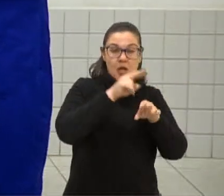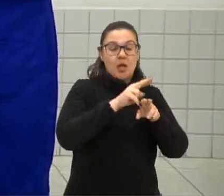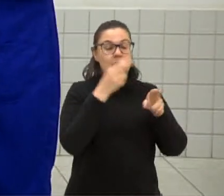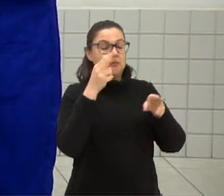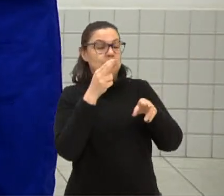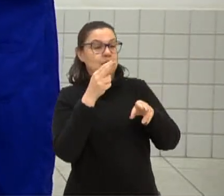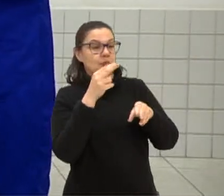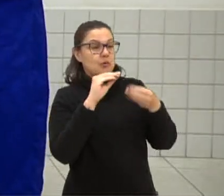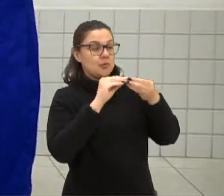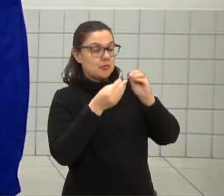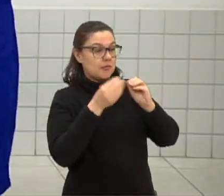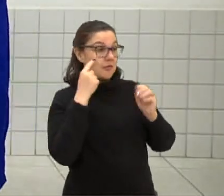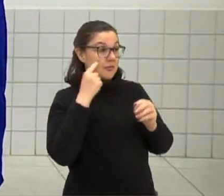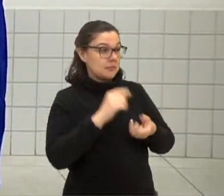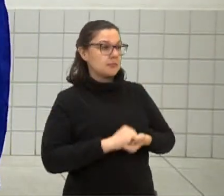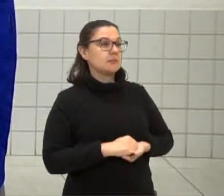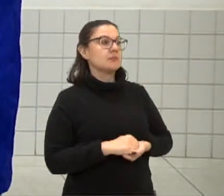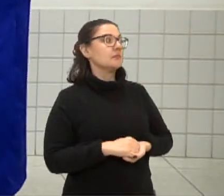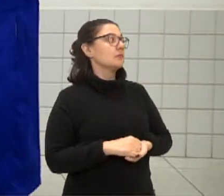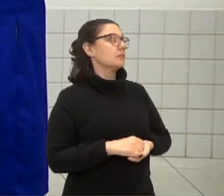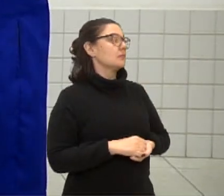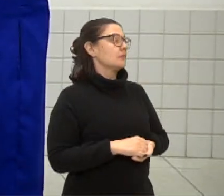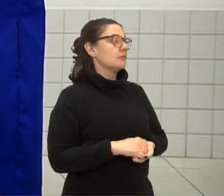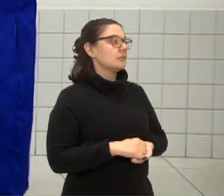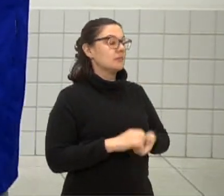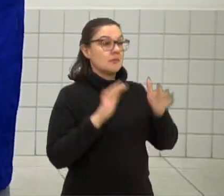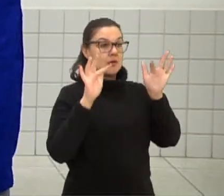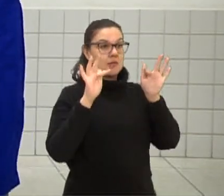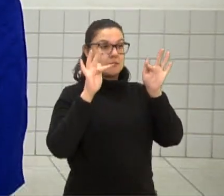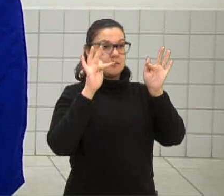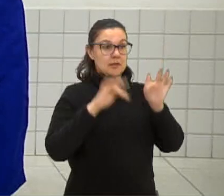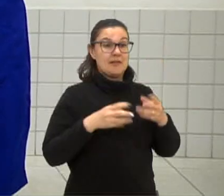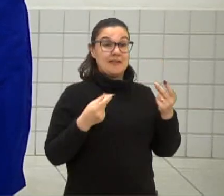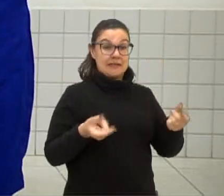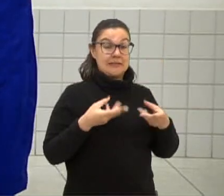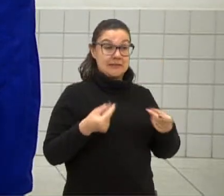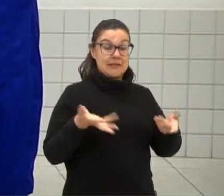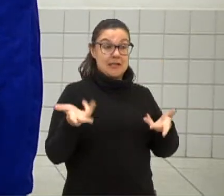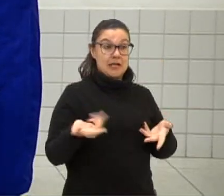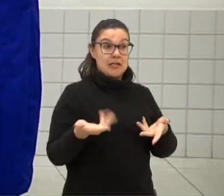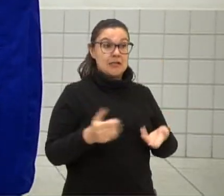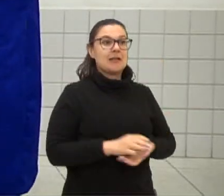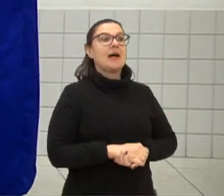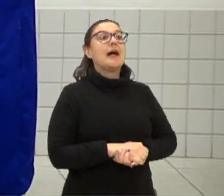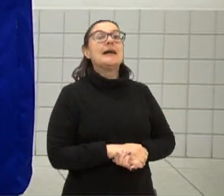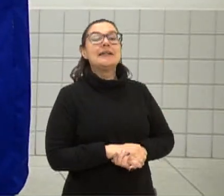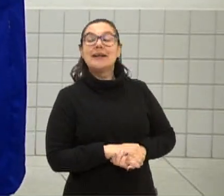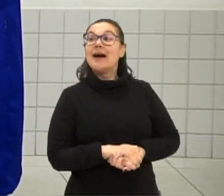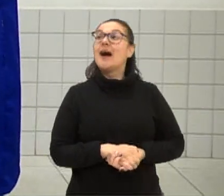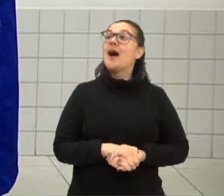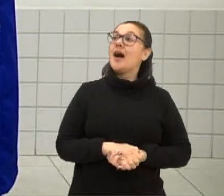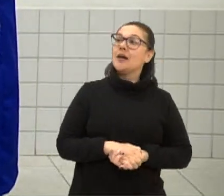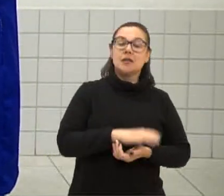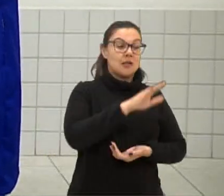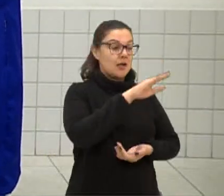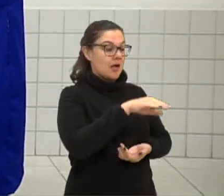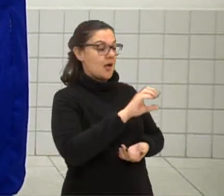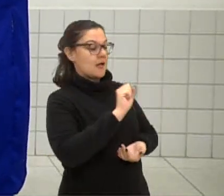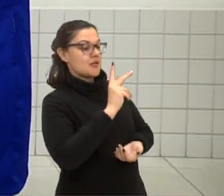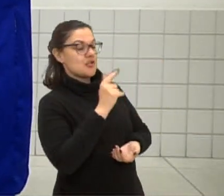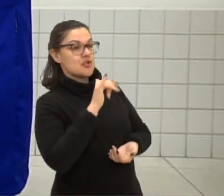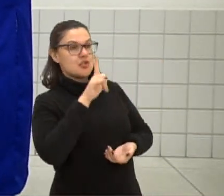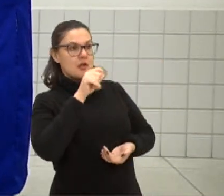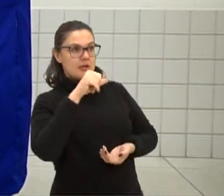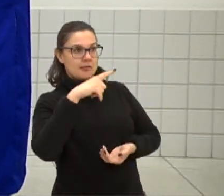radionovela. Vamos lá. Será que tem coisas aqui? Veja aí. Tá acabando o nosso tempo, vamos lá. Ah, a Sheila tá querendo saber se